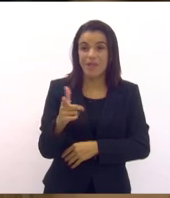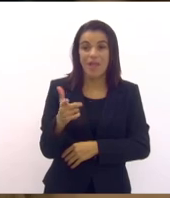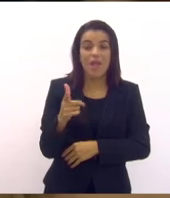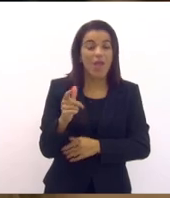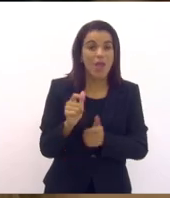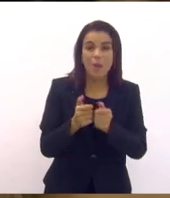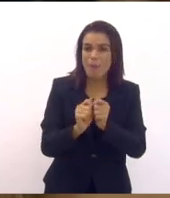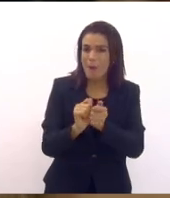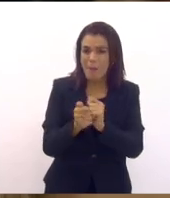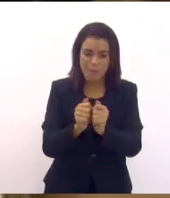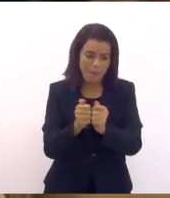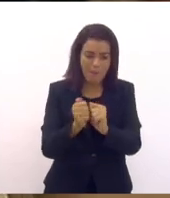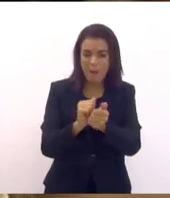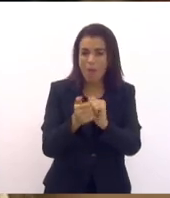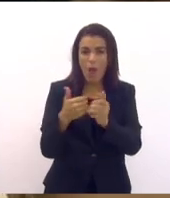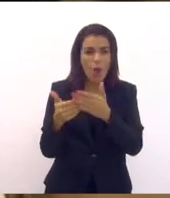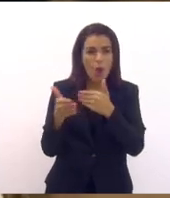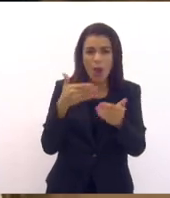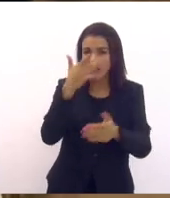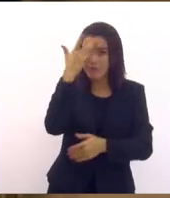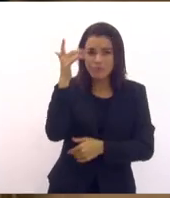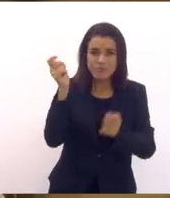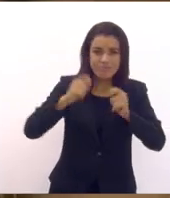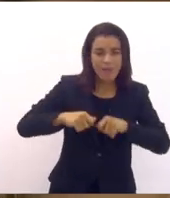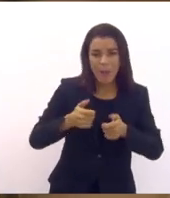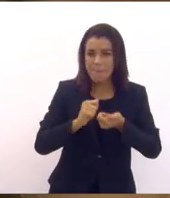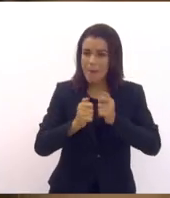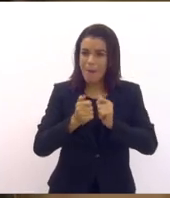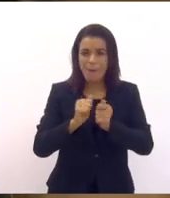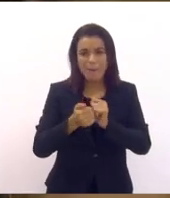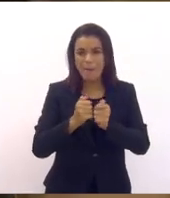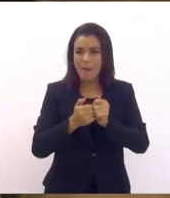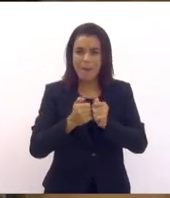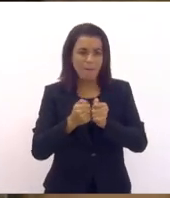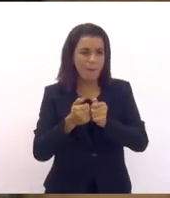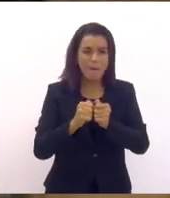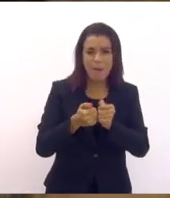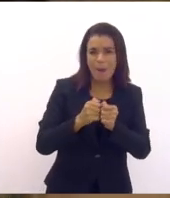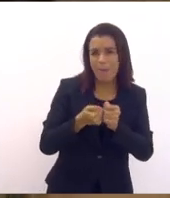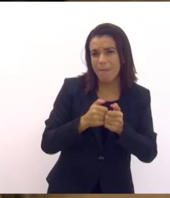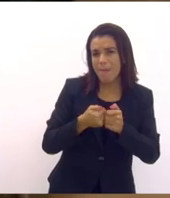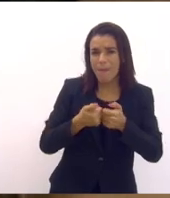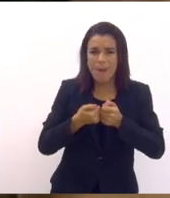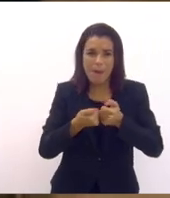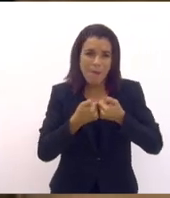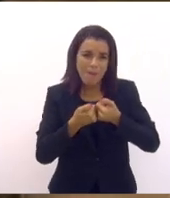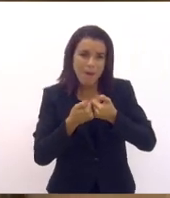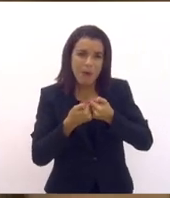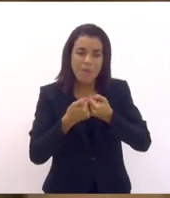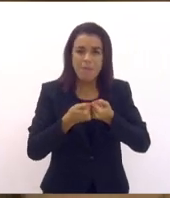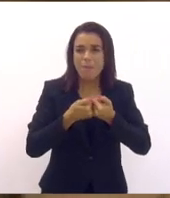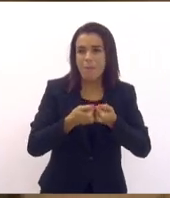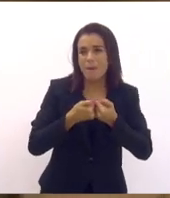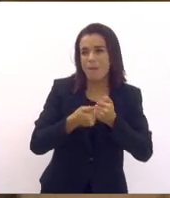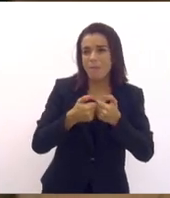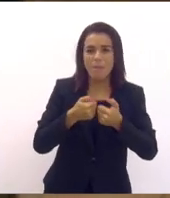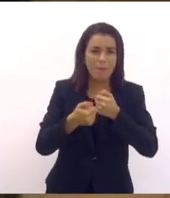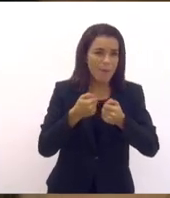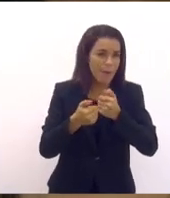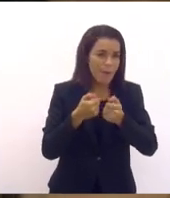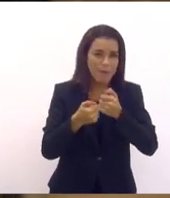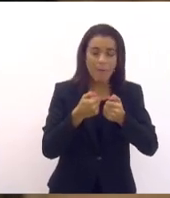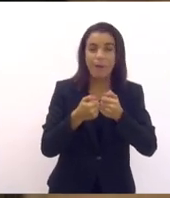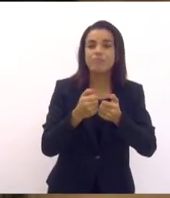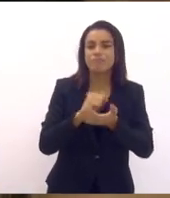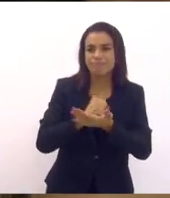qualquer pessoa pode começar a jogar e é o primeiro dessa linha que nós vamos né esse é bem mais fácil e